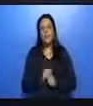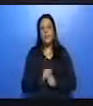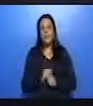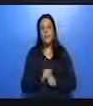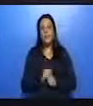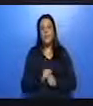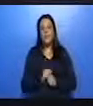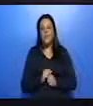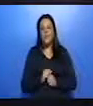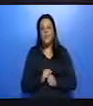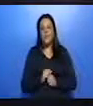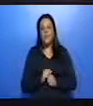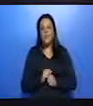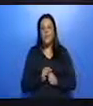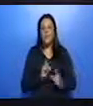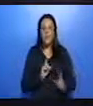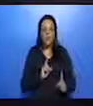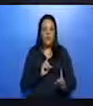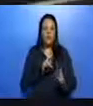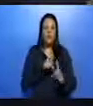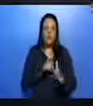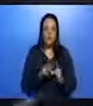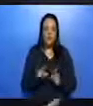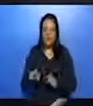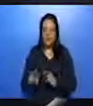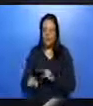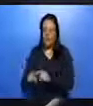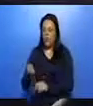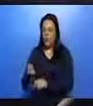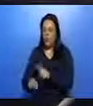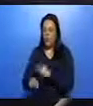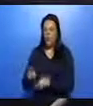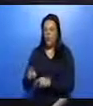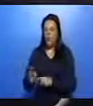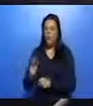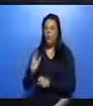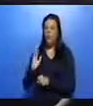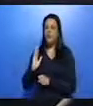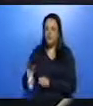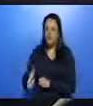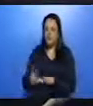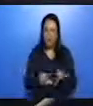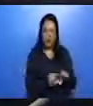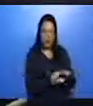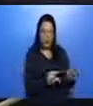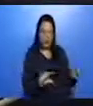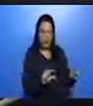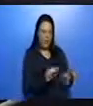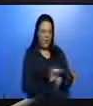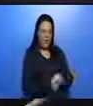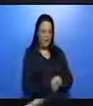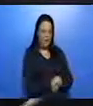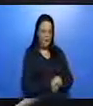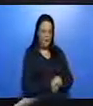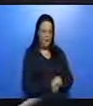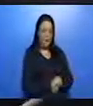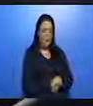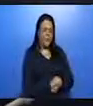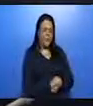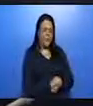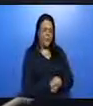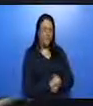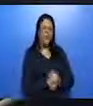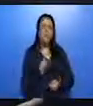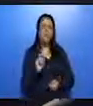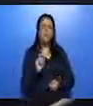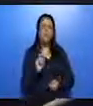da oração principal. Então, a oração subordinada, que é a nossa segunda oração, ela vai exercer essa função de objeto